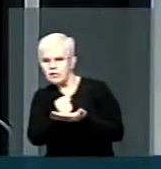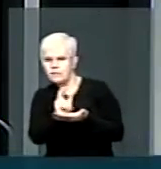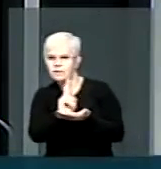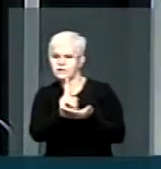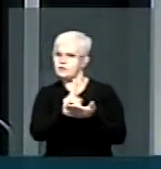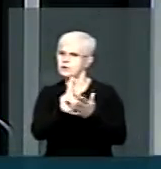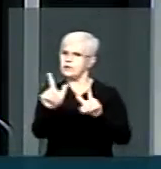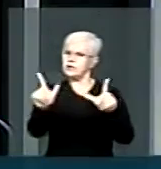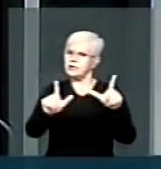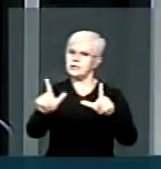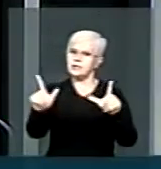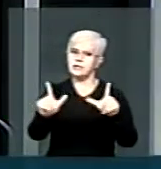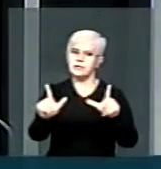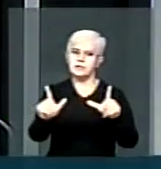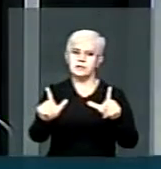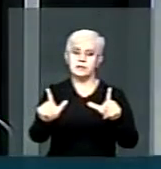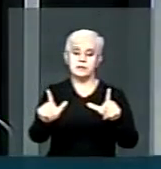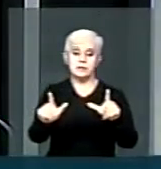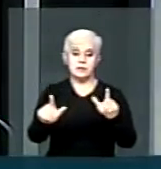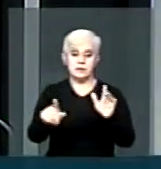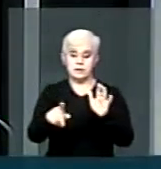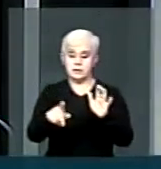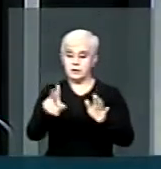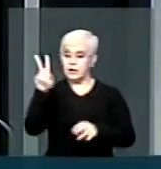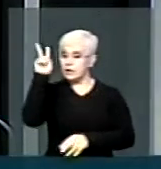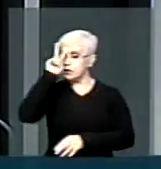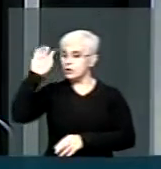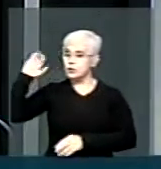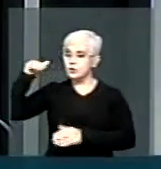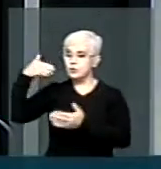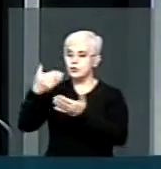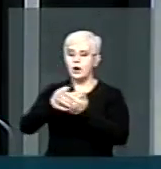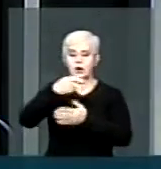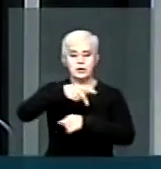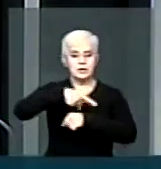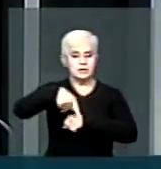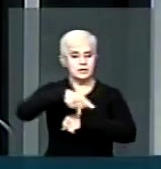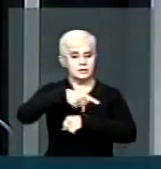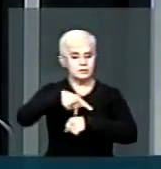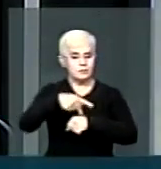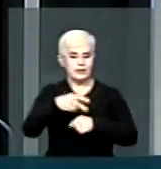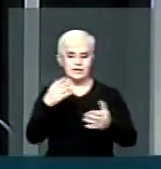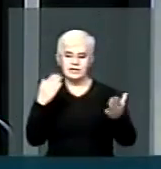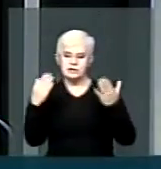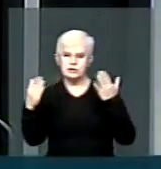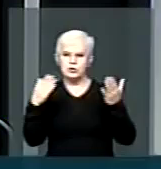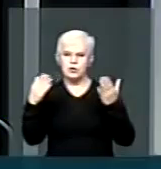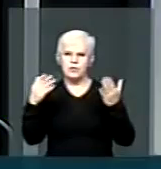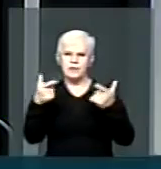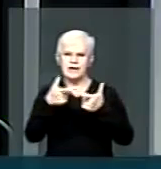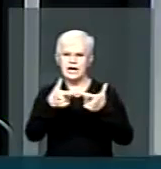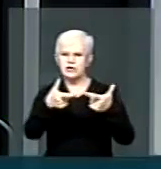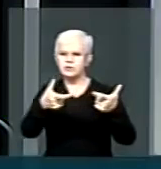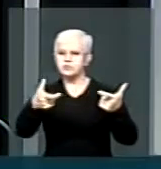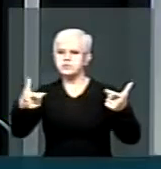Nunca, na história desse país, se viu a violência tão